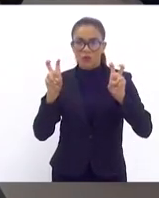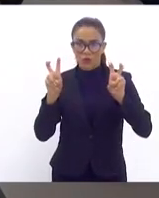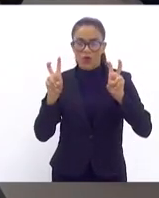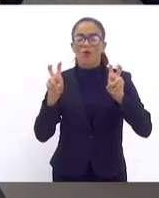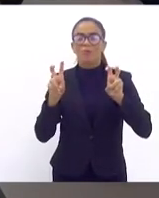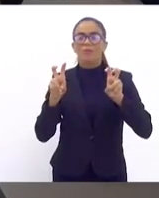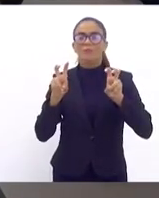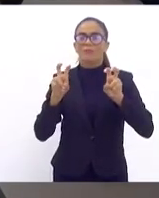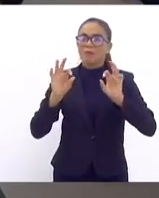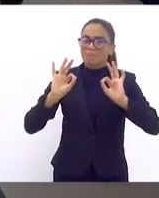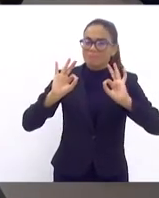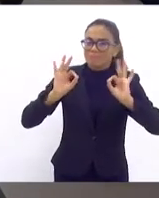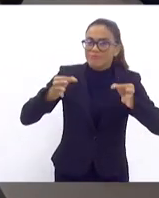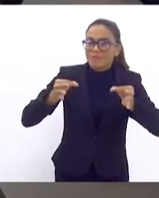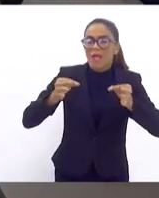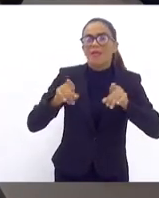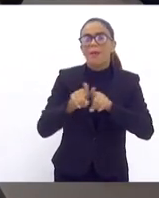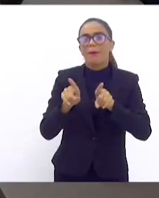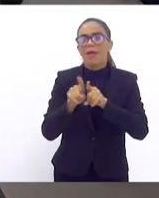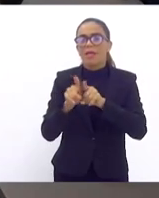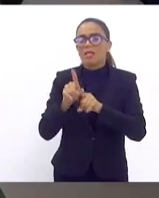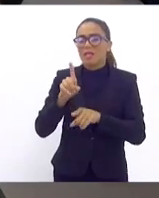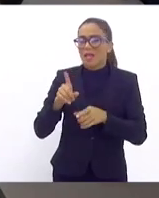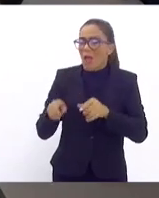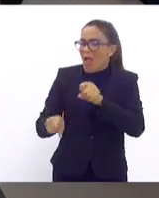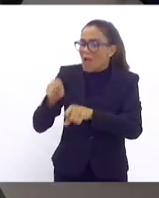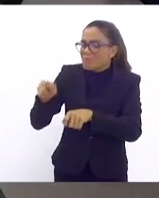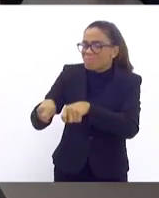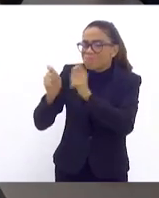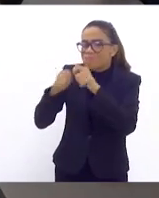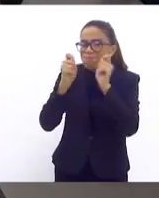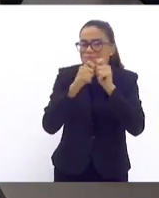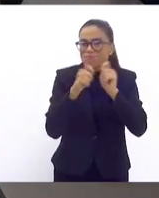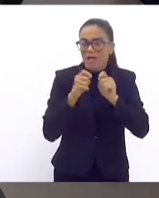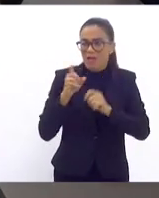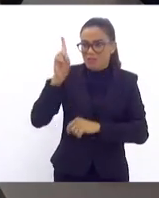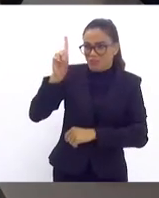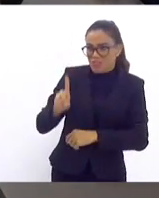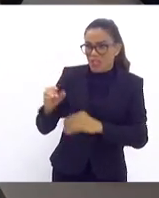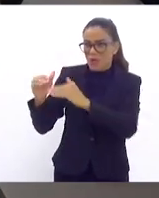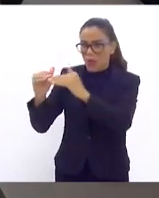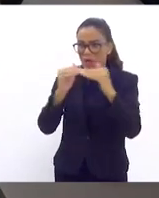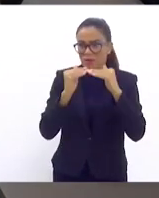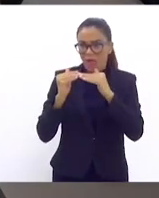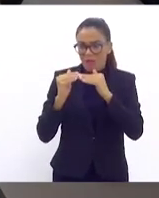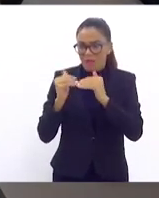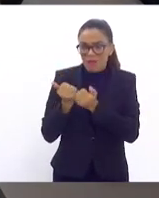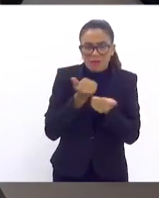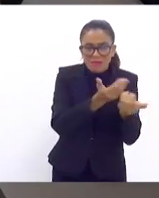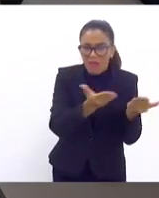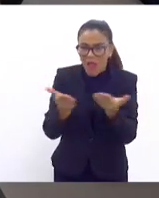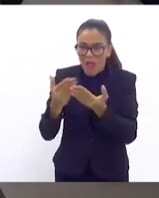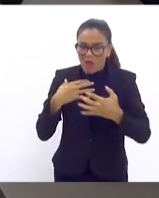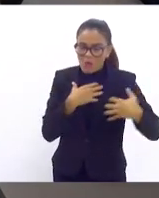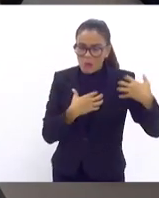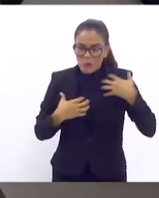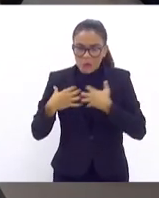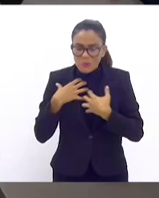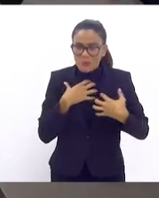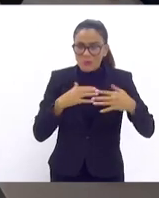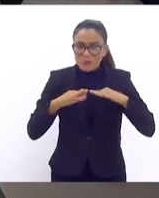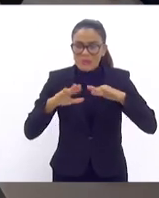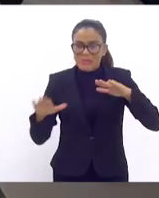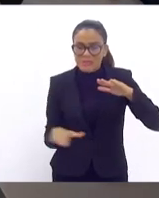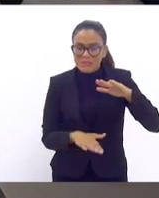também infringir direito de igualdade, isonomia e criar constrangimento a outros alunos, a outras pessoas que